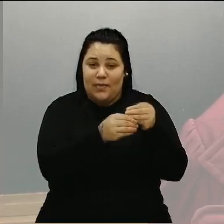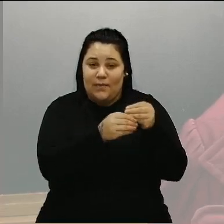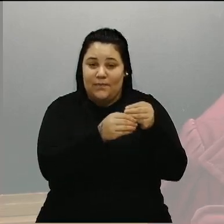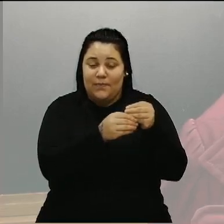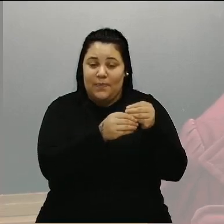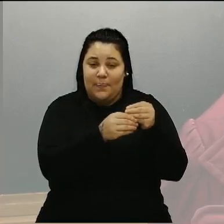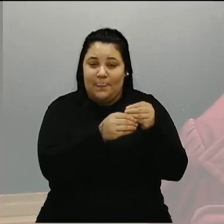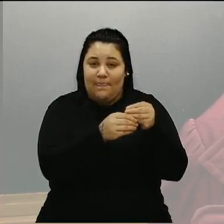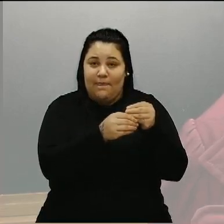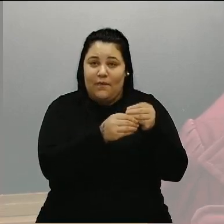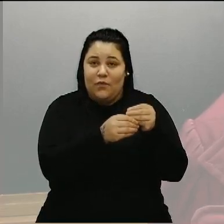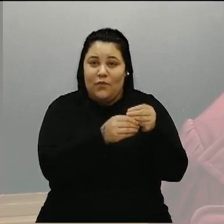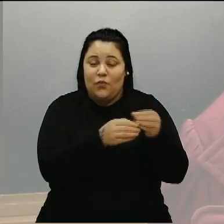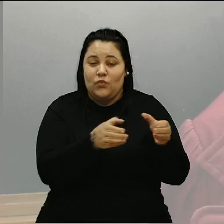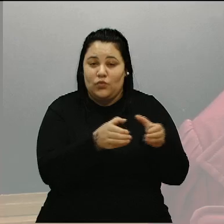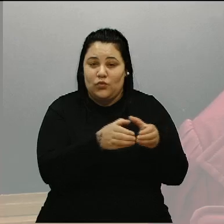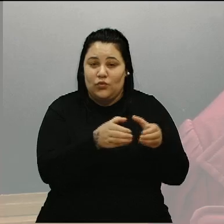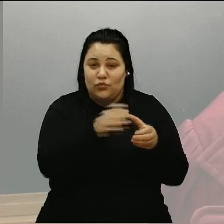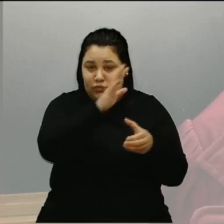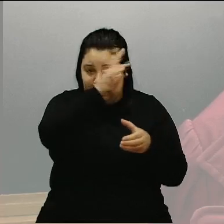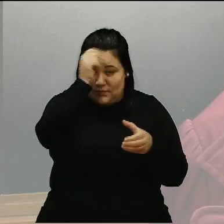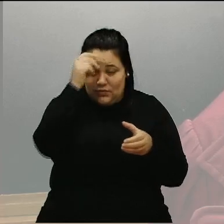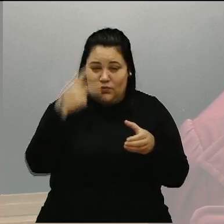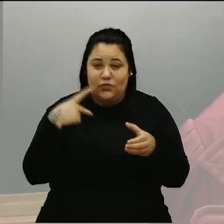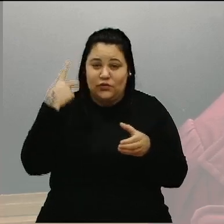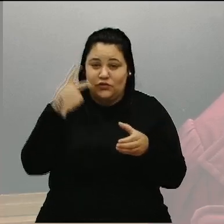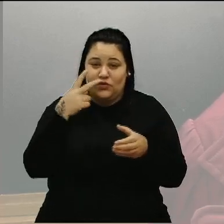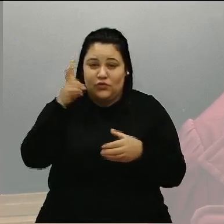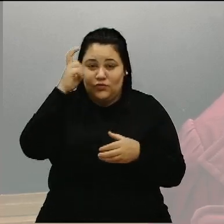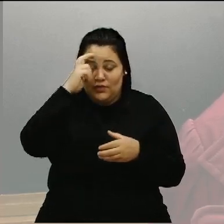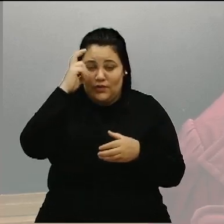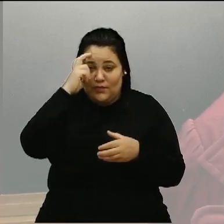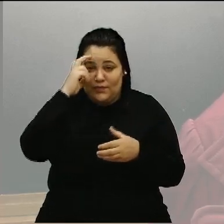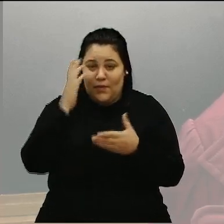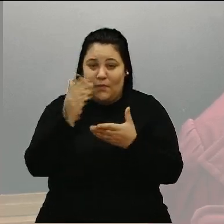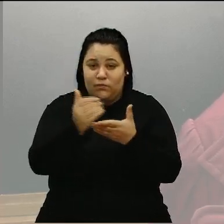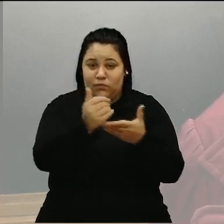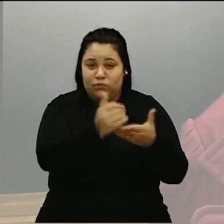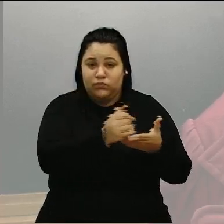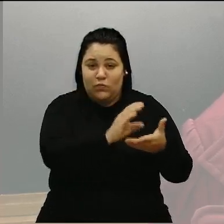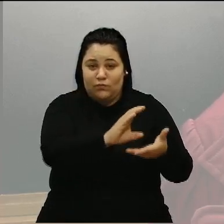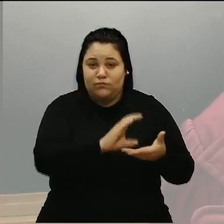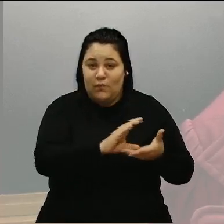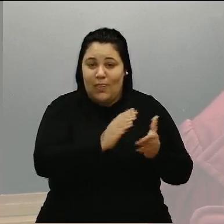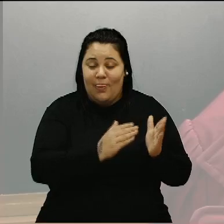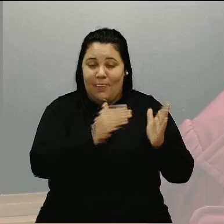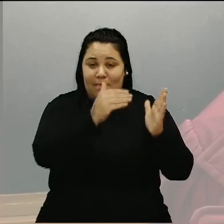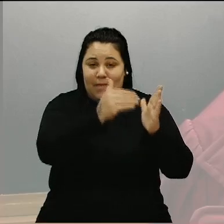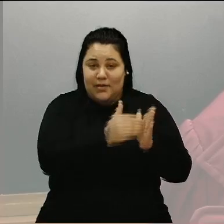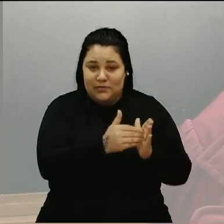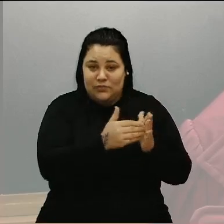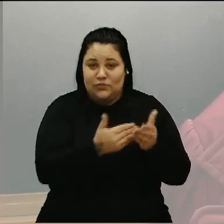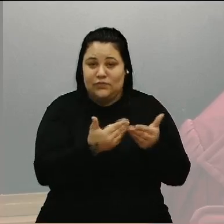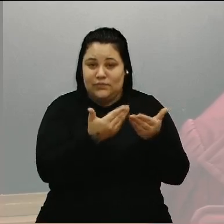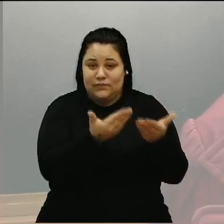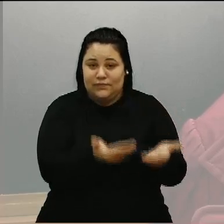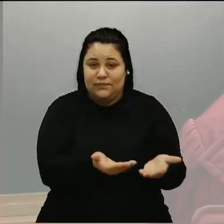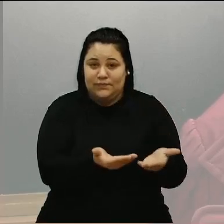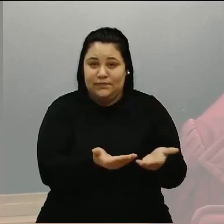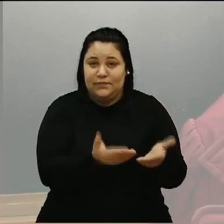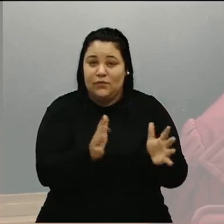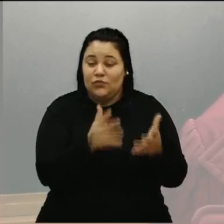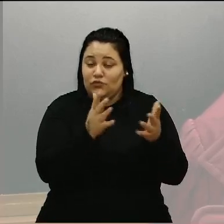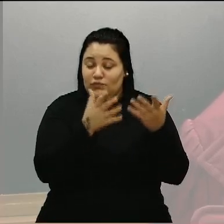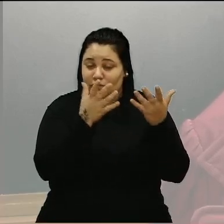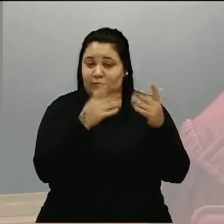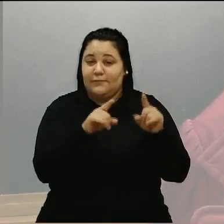de Política Cultural na validação do valor referente ao limite máximo a ser